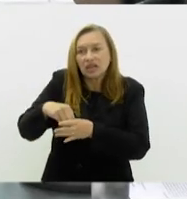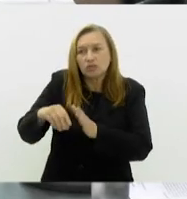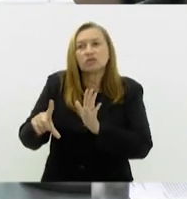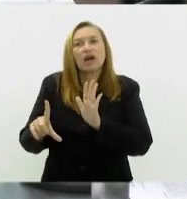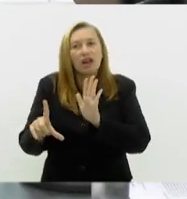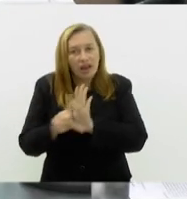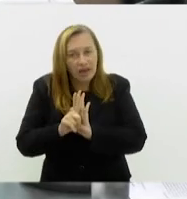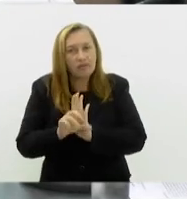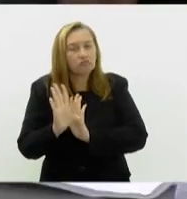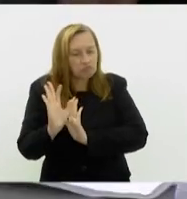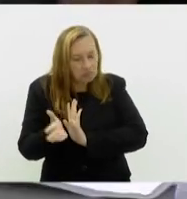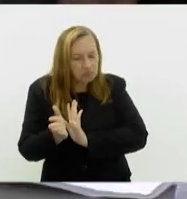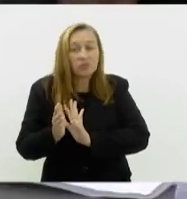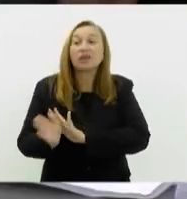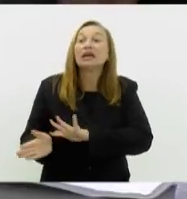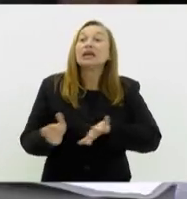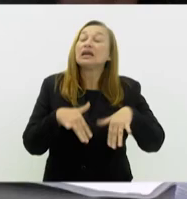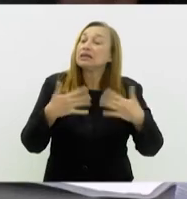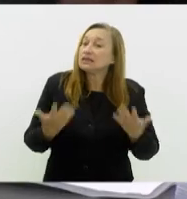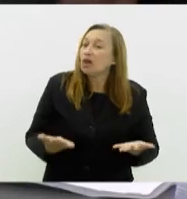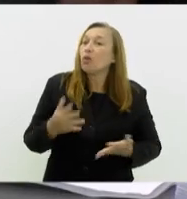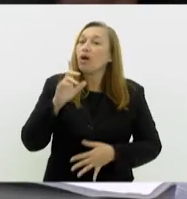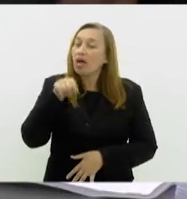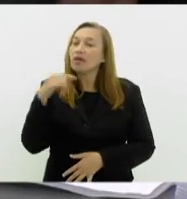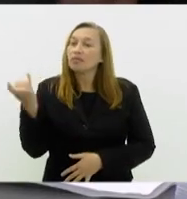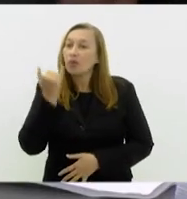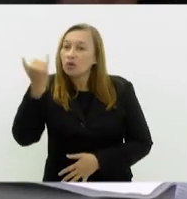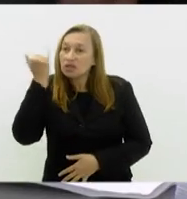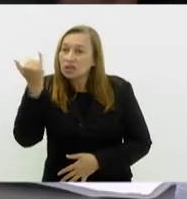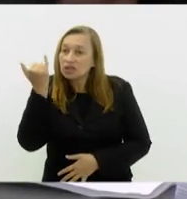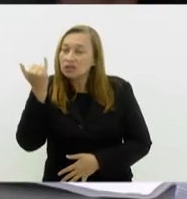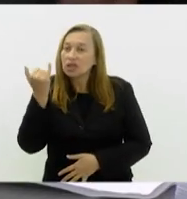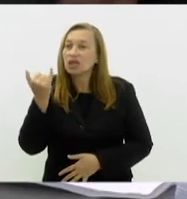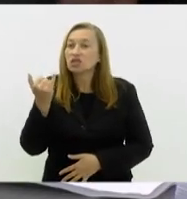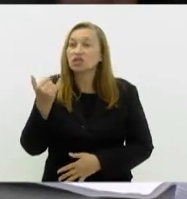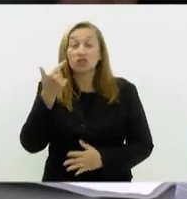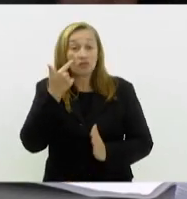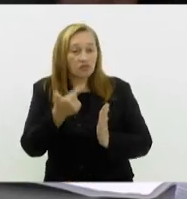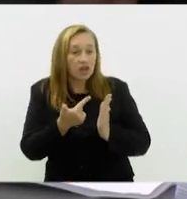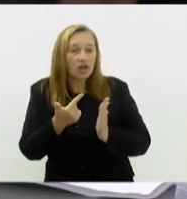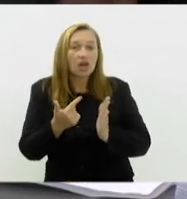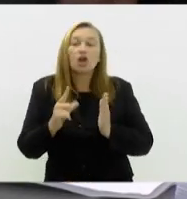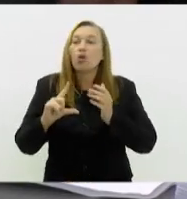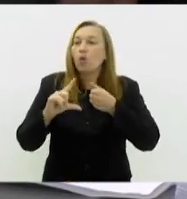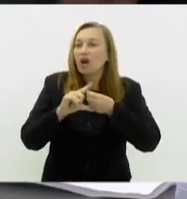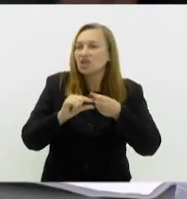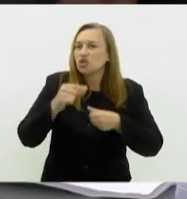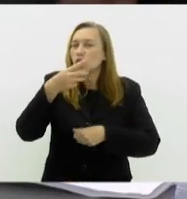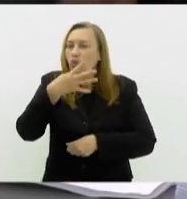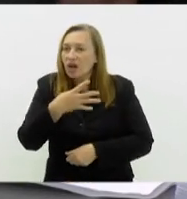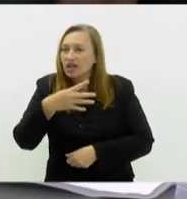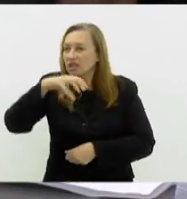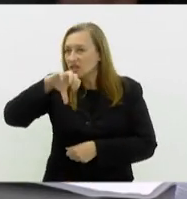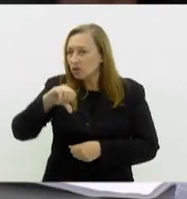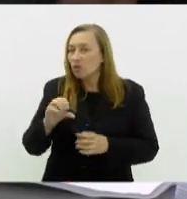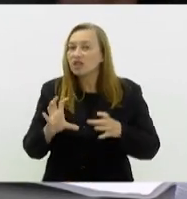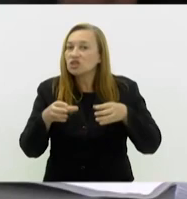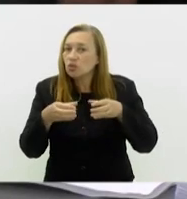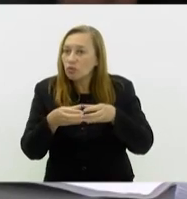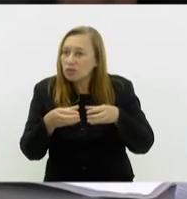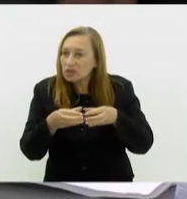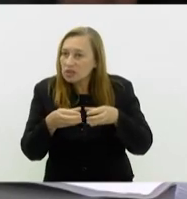anais da casa então isso eu acho que é muito importante a gente se ater aqui ao Artigo 49 das comissões